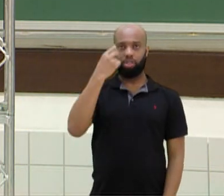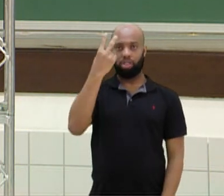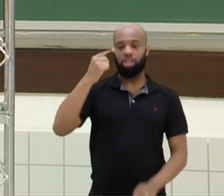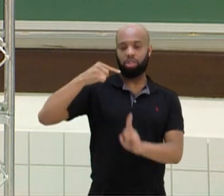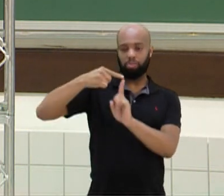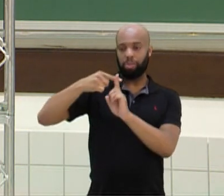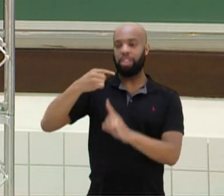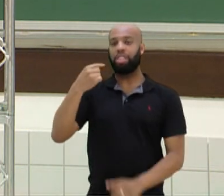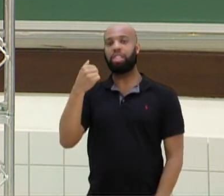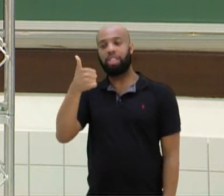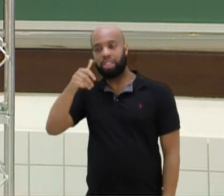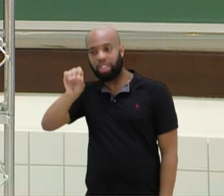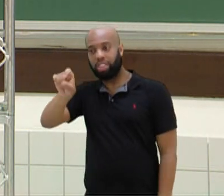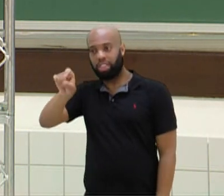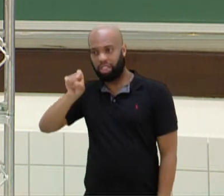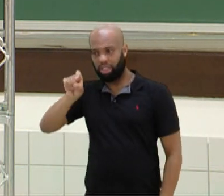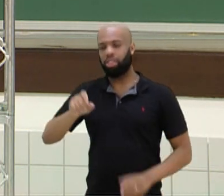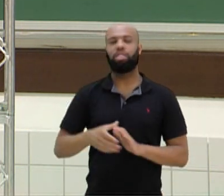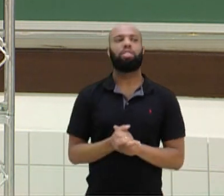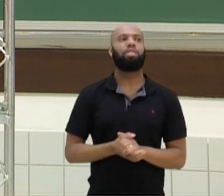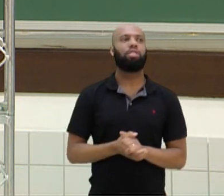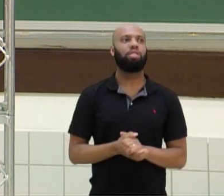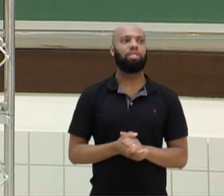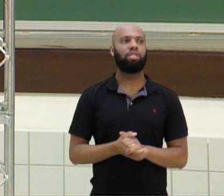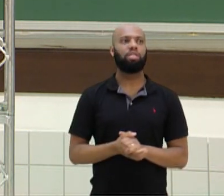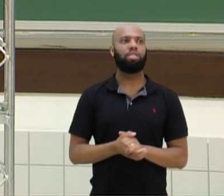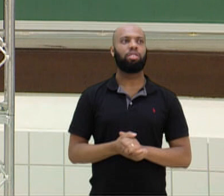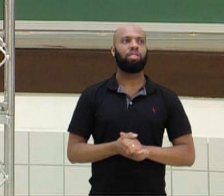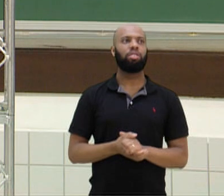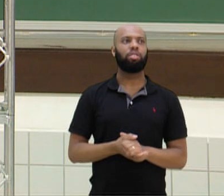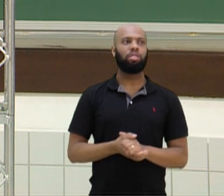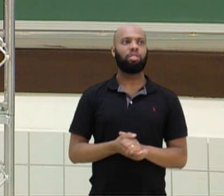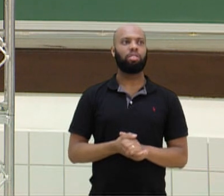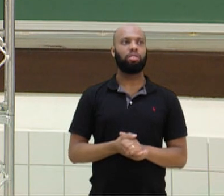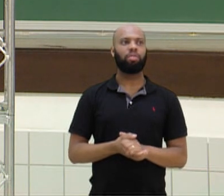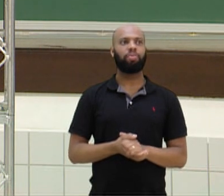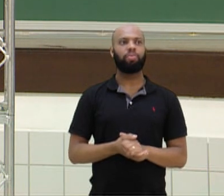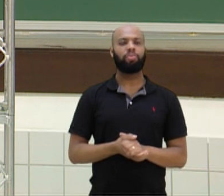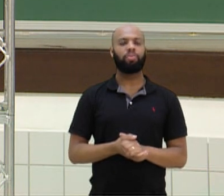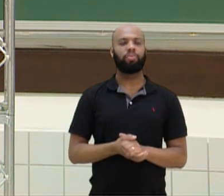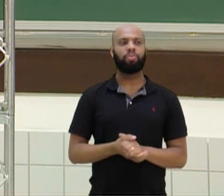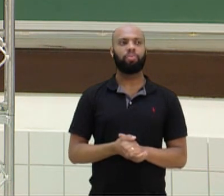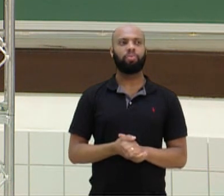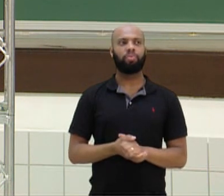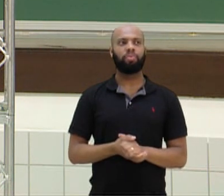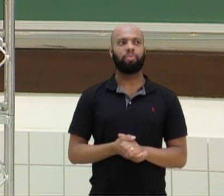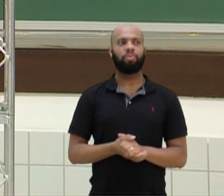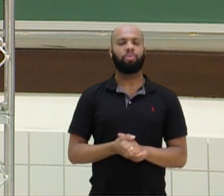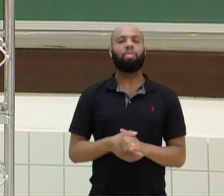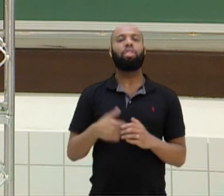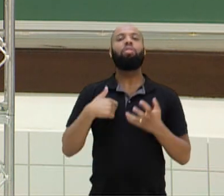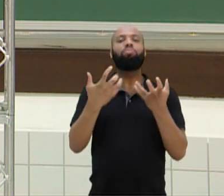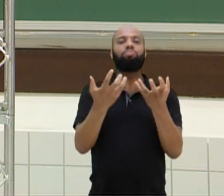do eixo y. Valeu? Você deve ter percebido aí, né? Vamos lá.